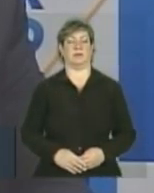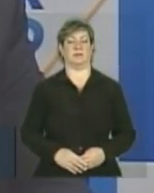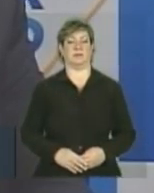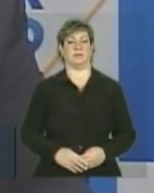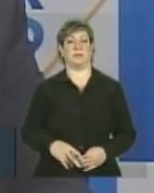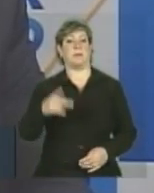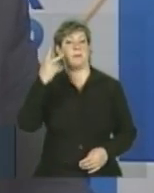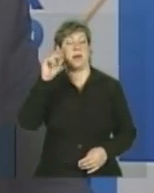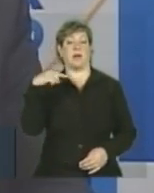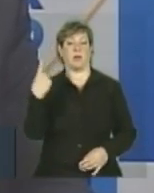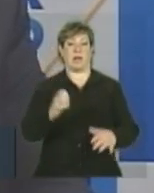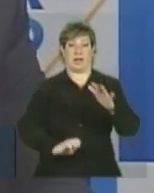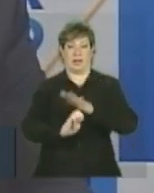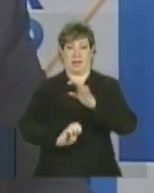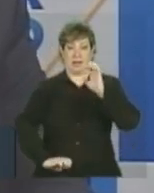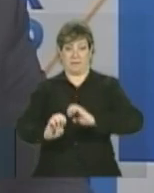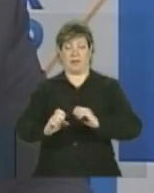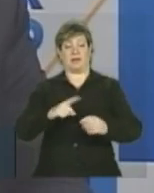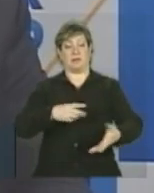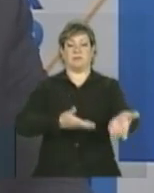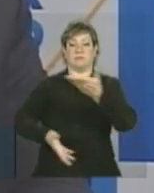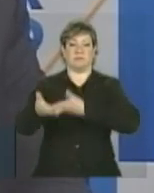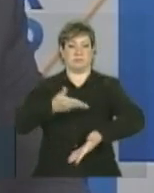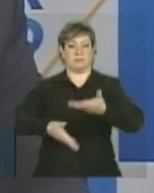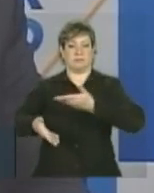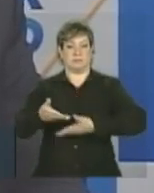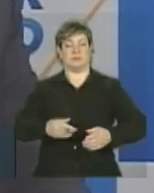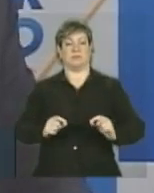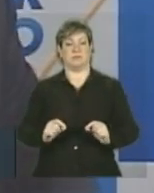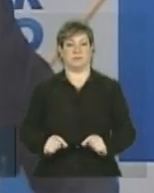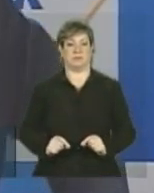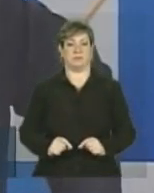para empresas que a gente tenha um relacionamento